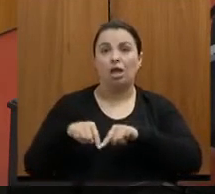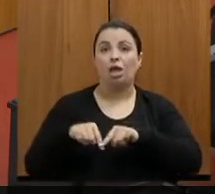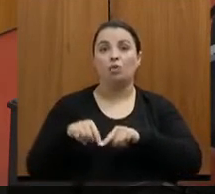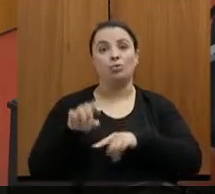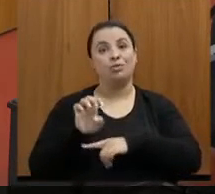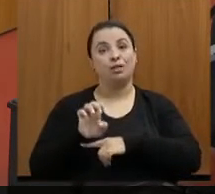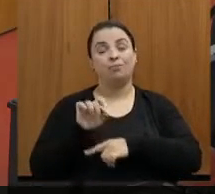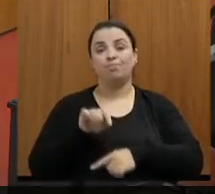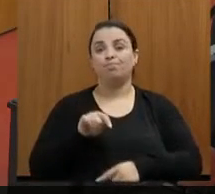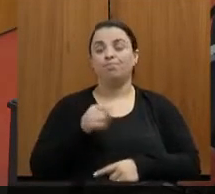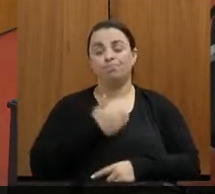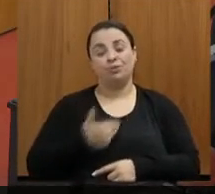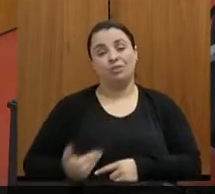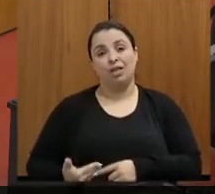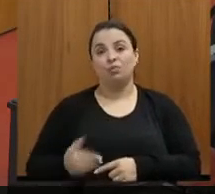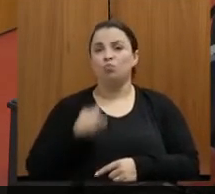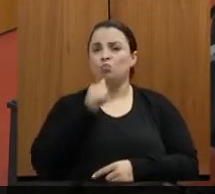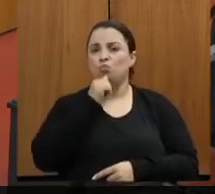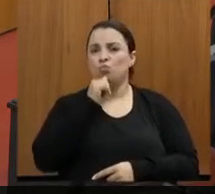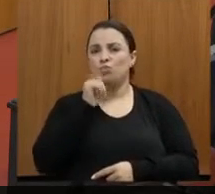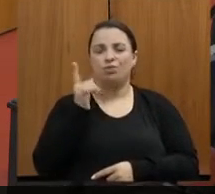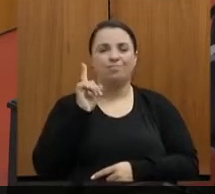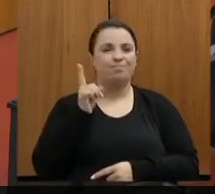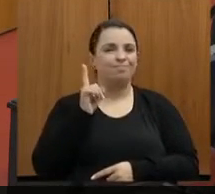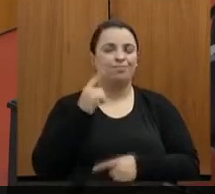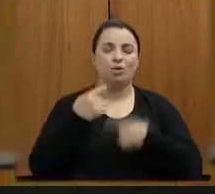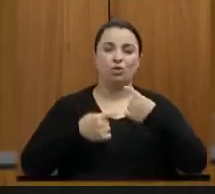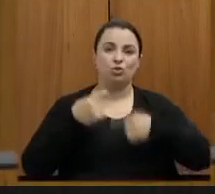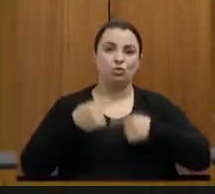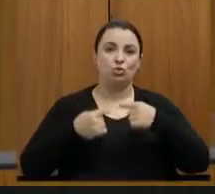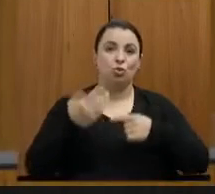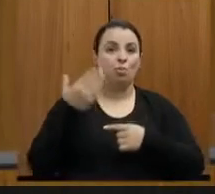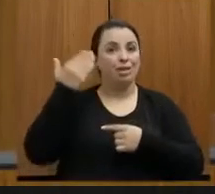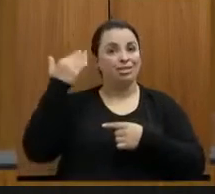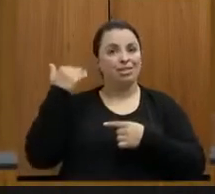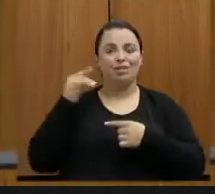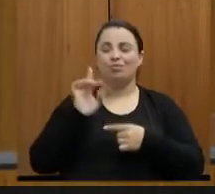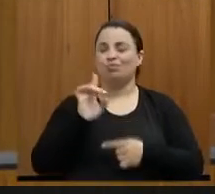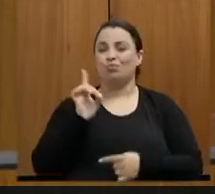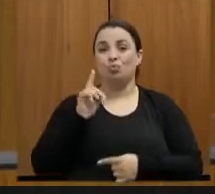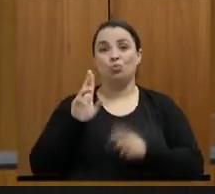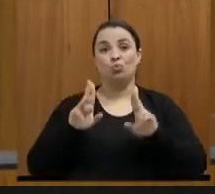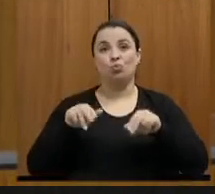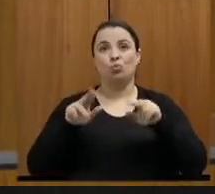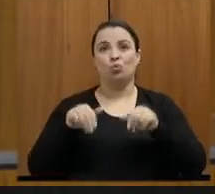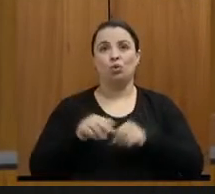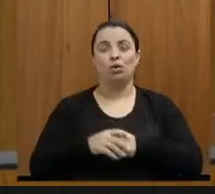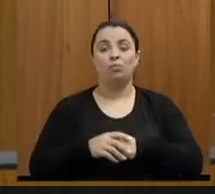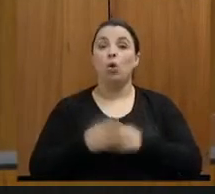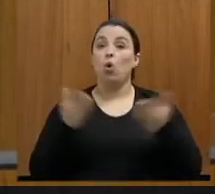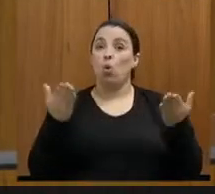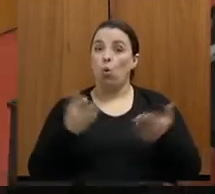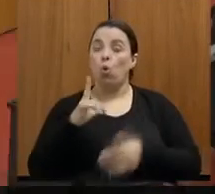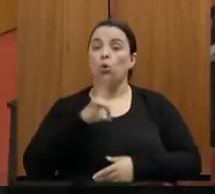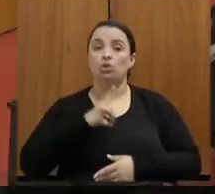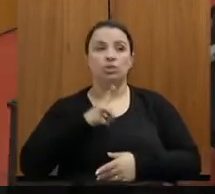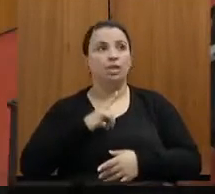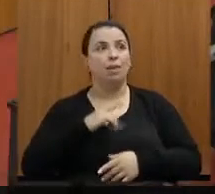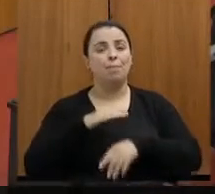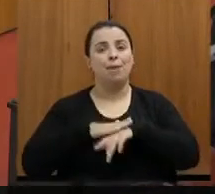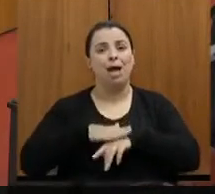foi trabalhado antes na história do Executivo Estadual, de um modo estruturado, de um modo